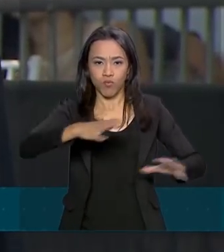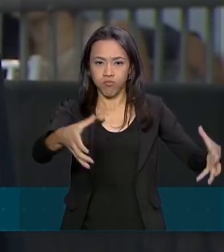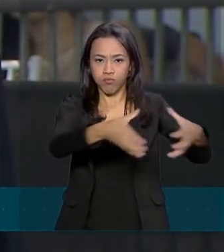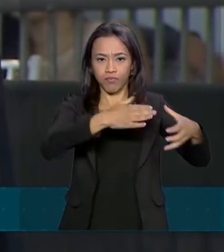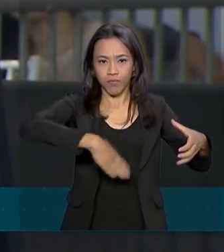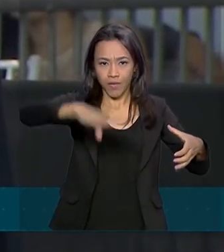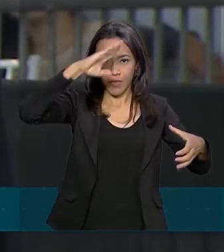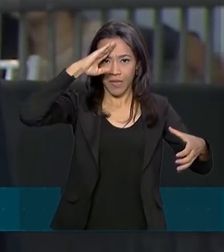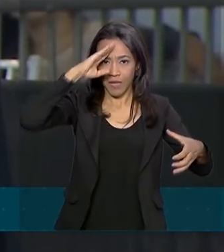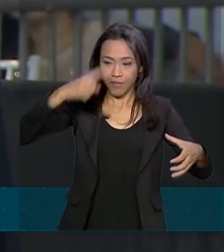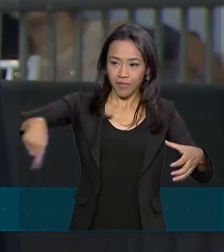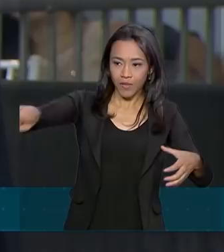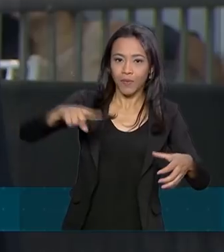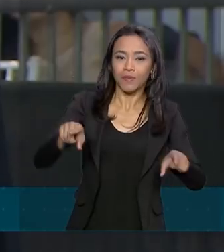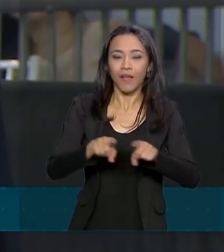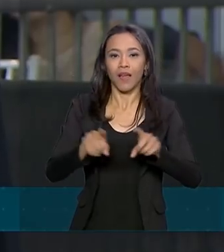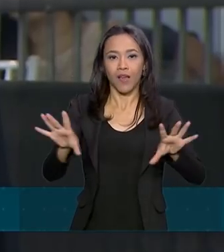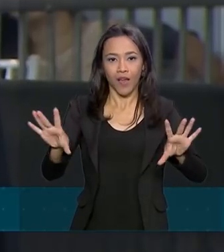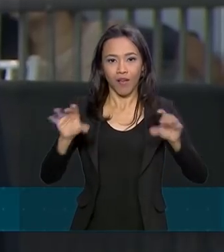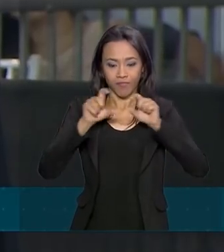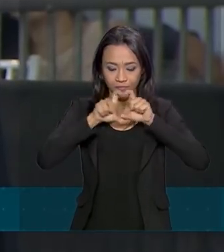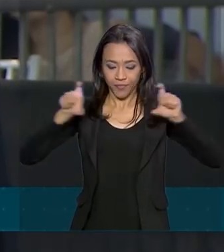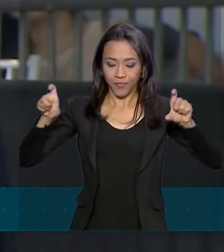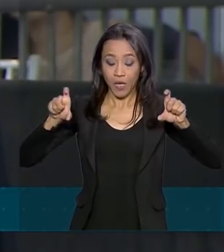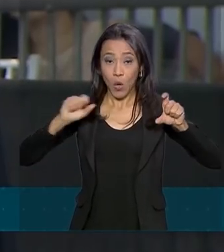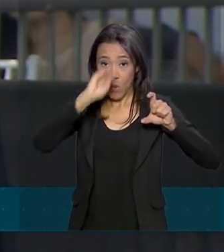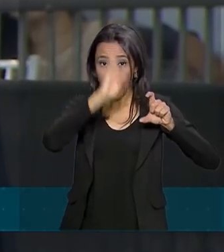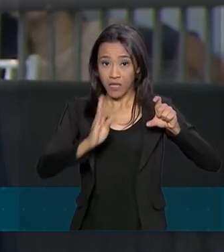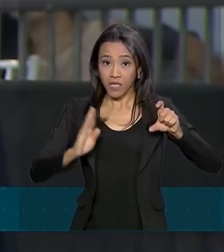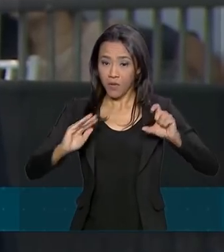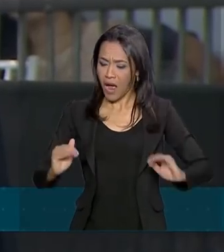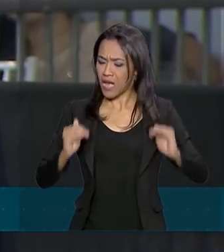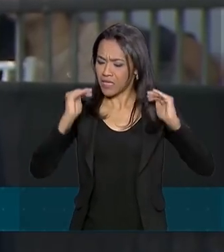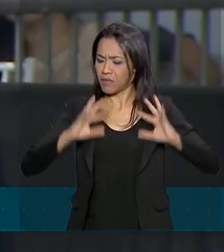parte dos cristãos. É o Brasil acima de